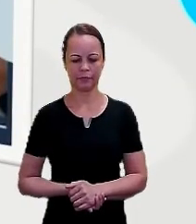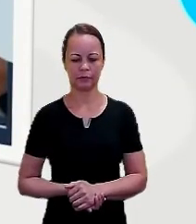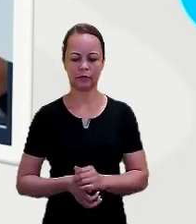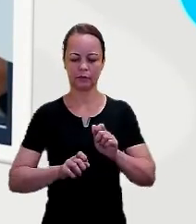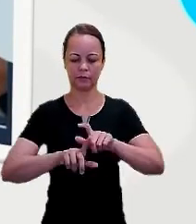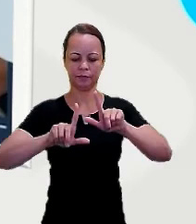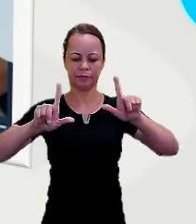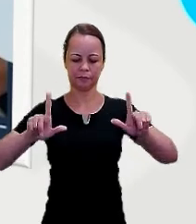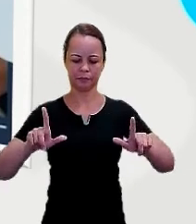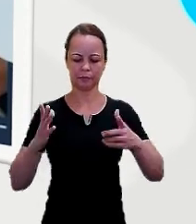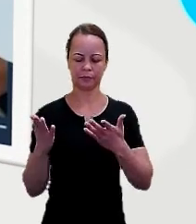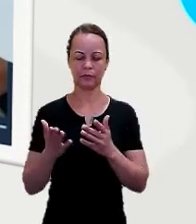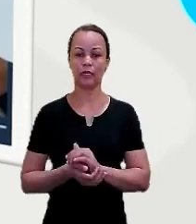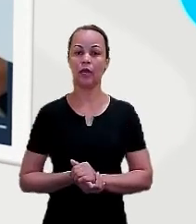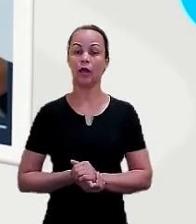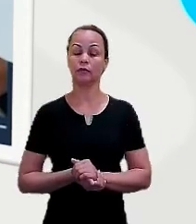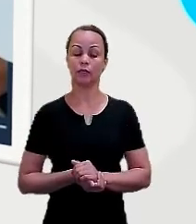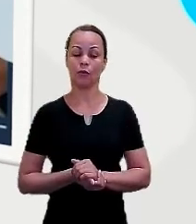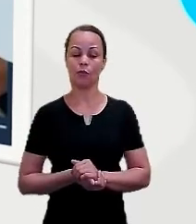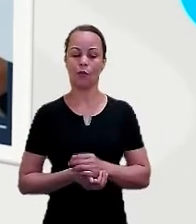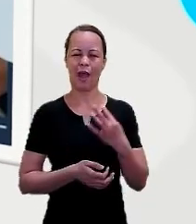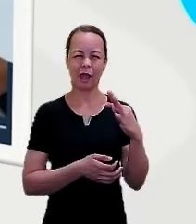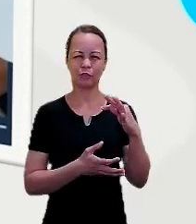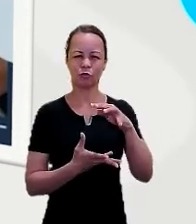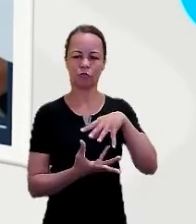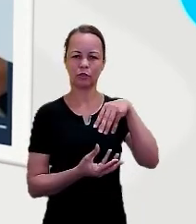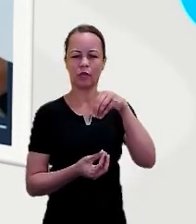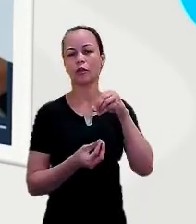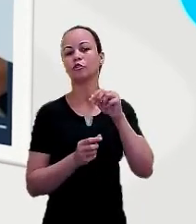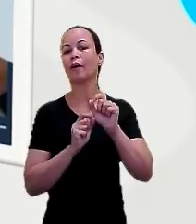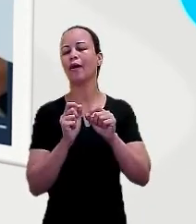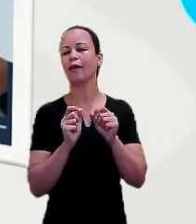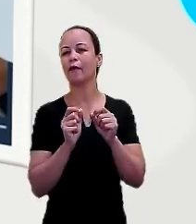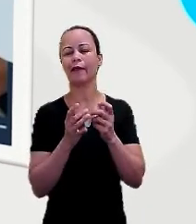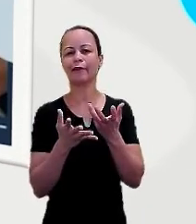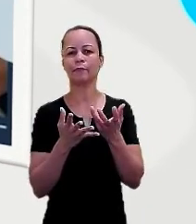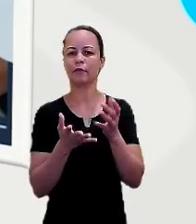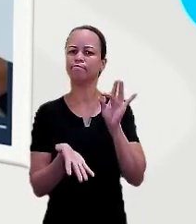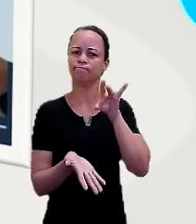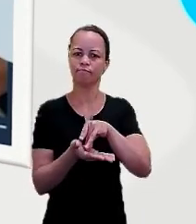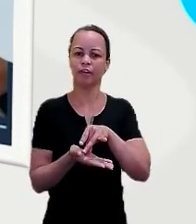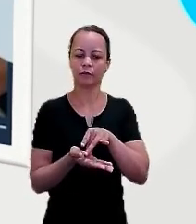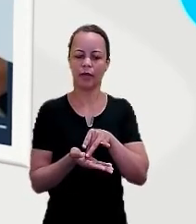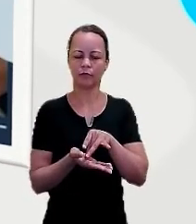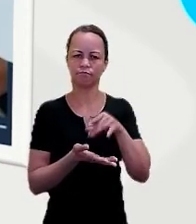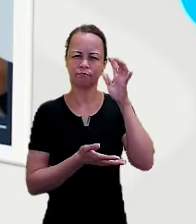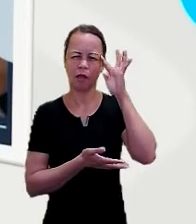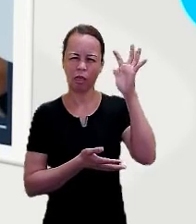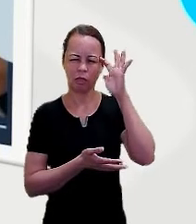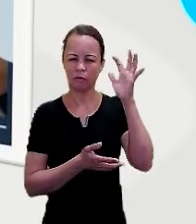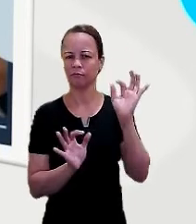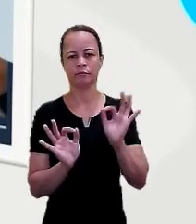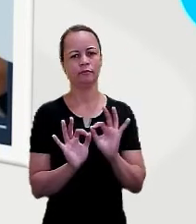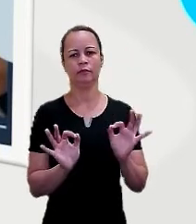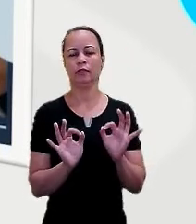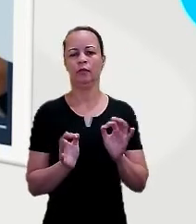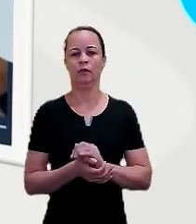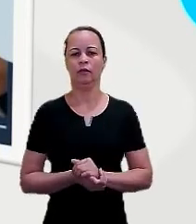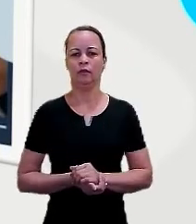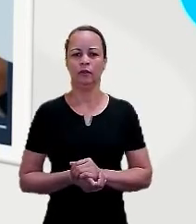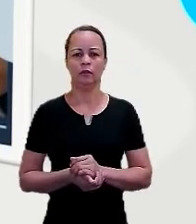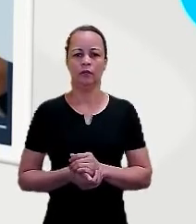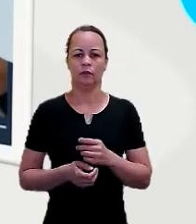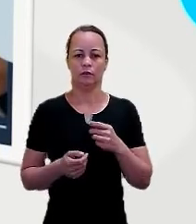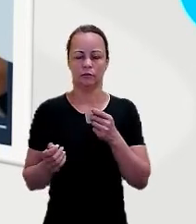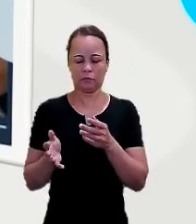porque a dor fantasma é uma dor muito real. Não tem nada de imaginação. Que acomete, gente, que